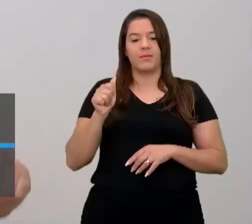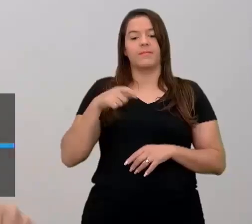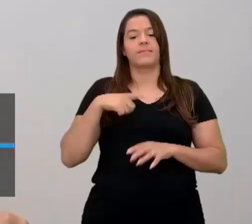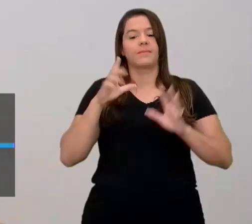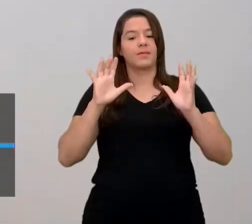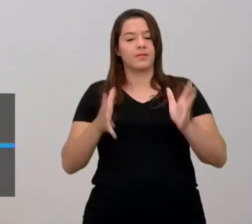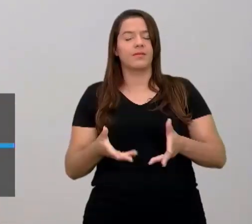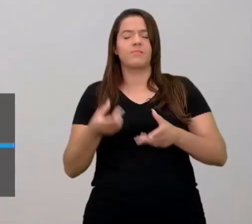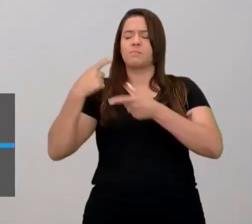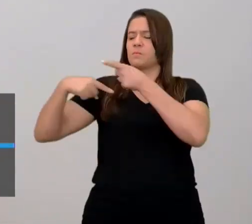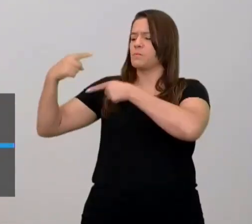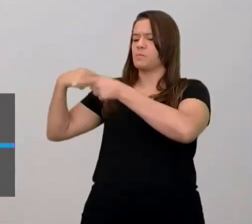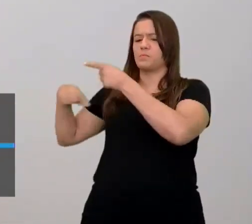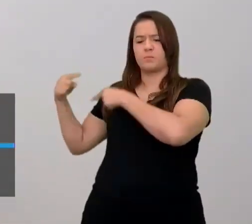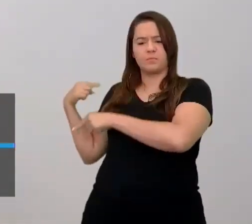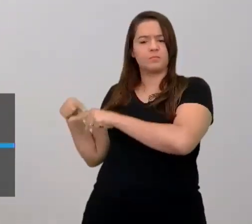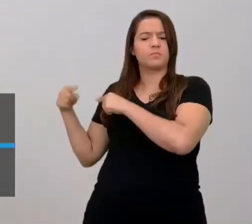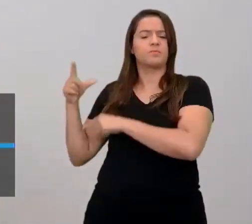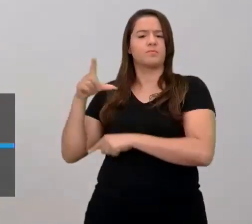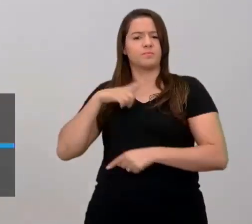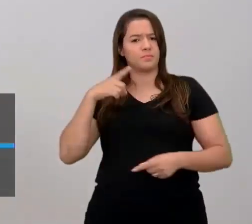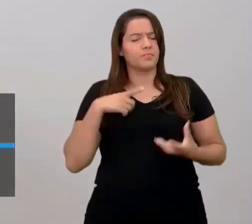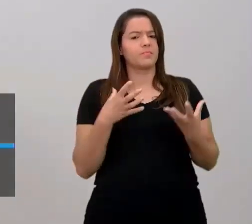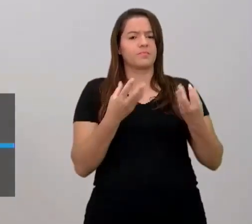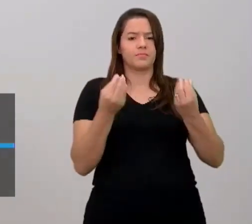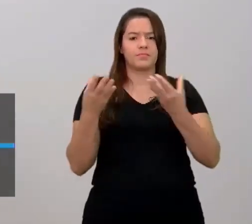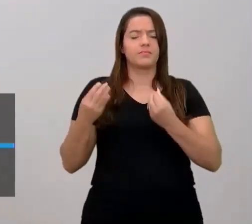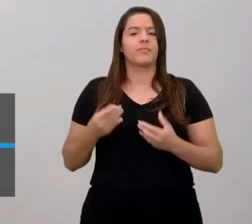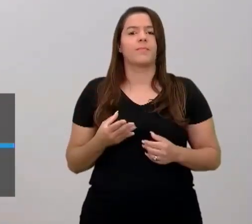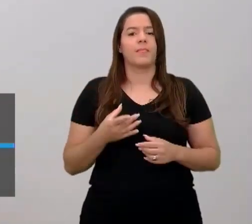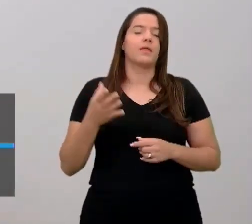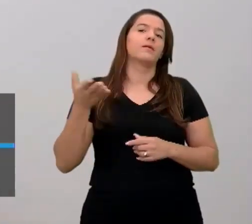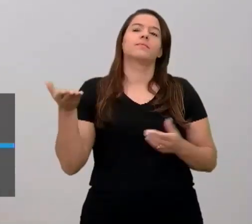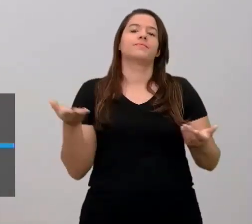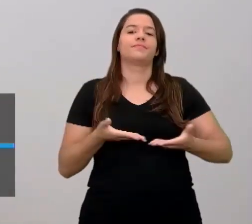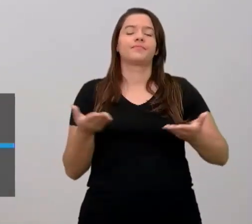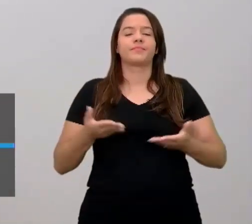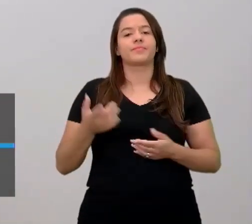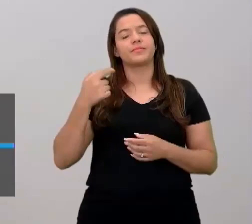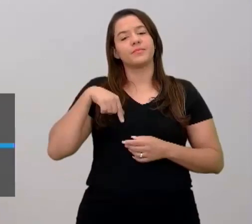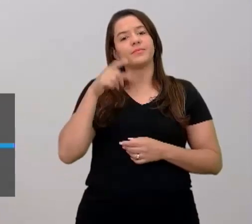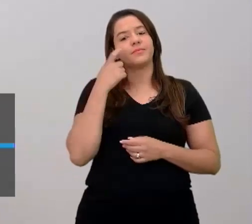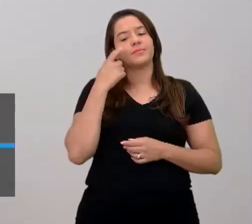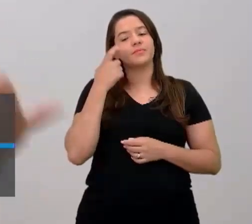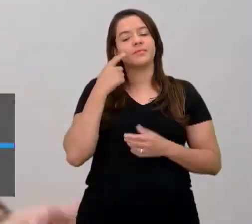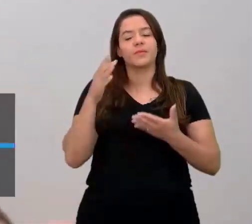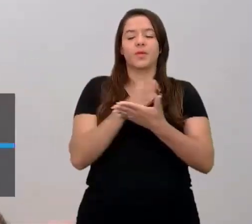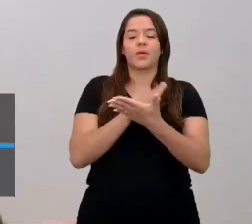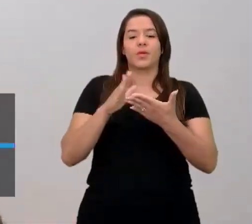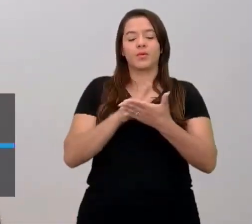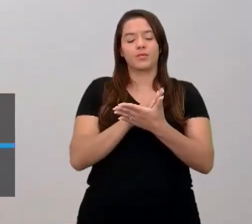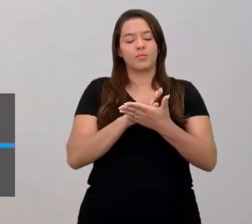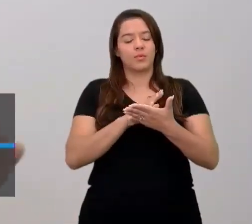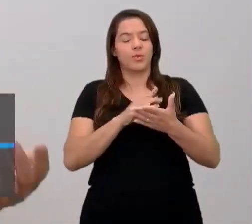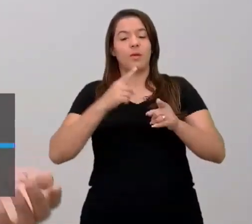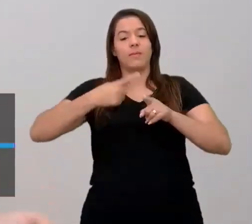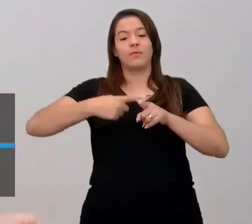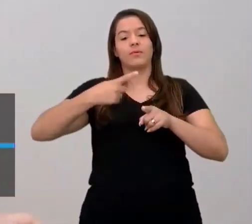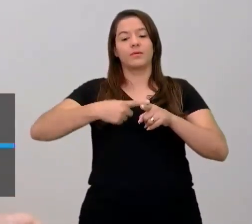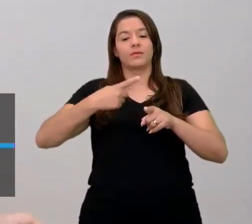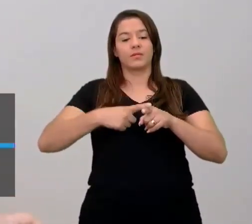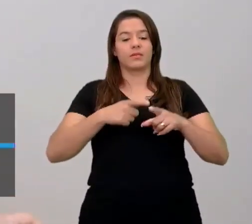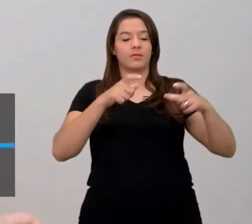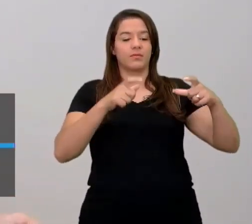muita tradição. E a gente vai aqui trabalhar alguns exemplos do porquê do nome Sim.